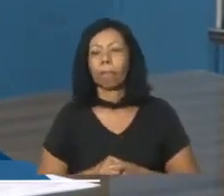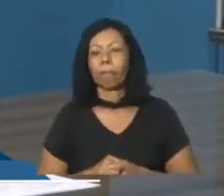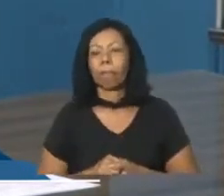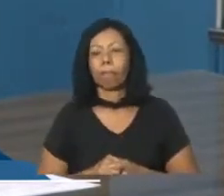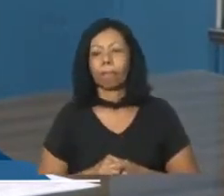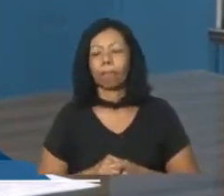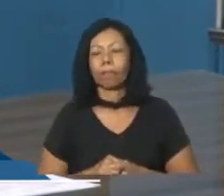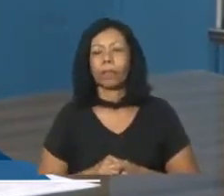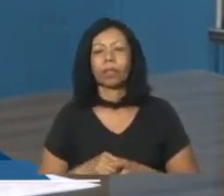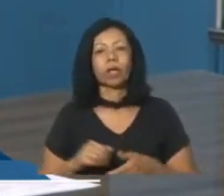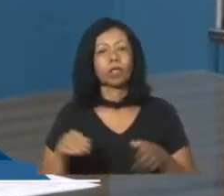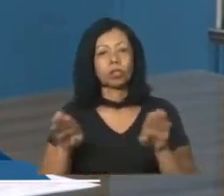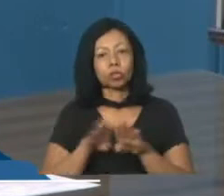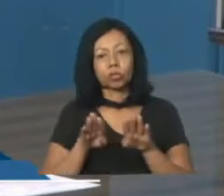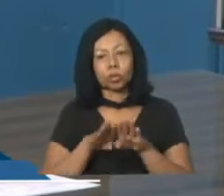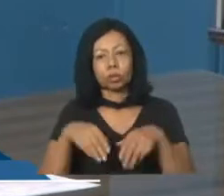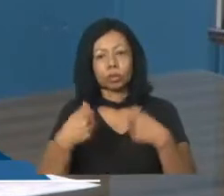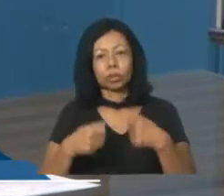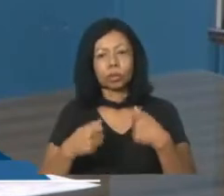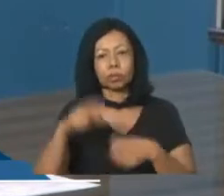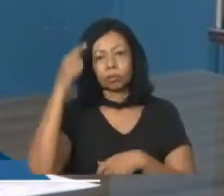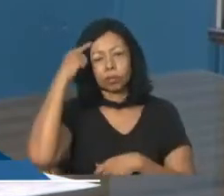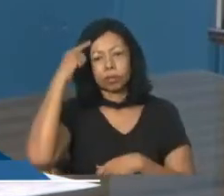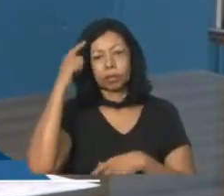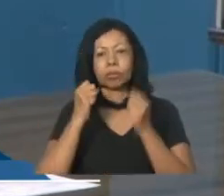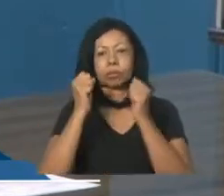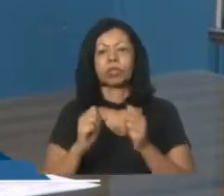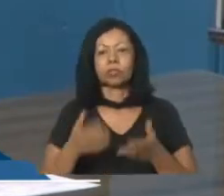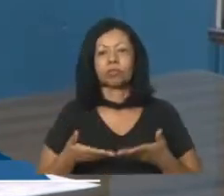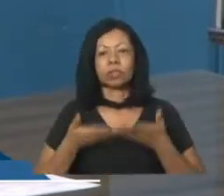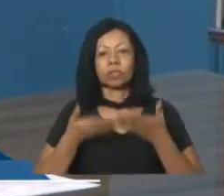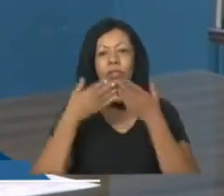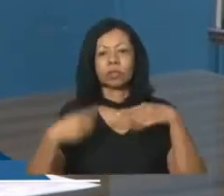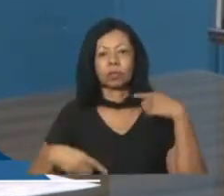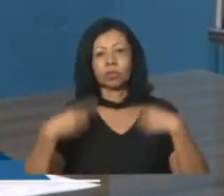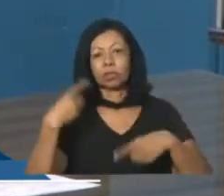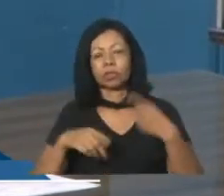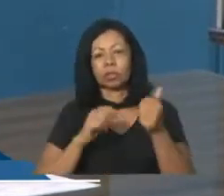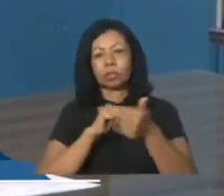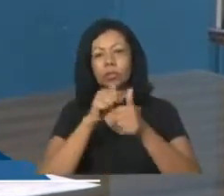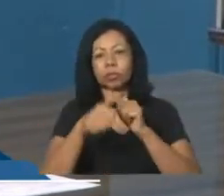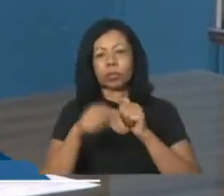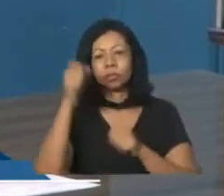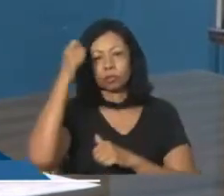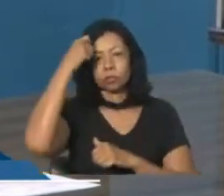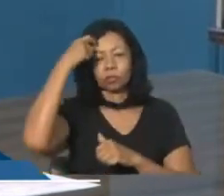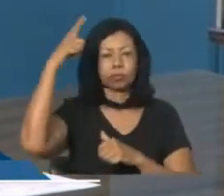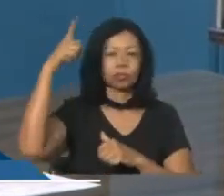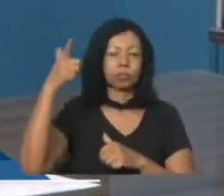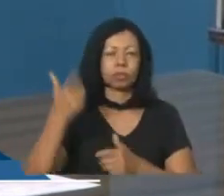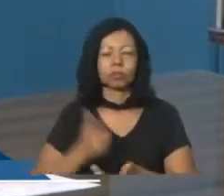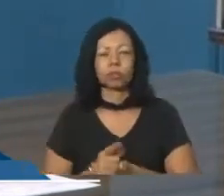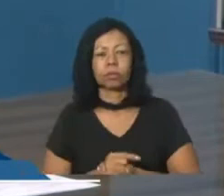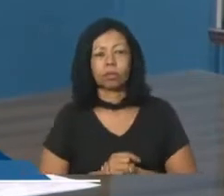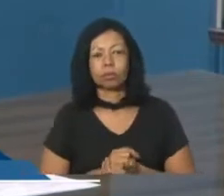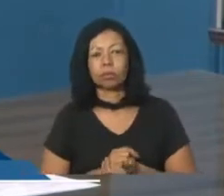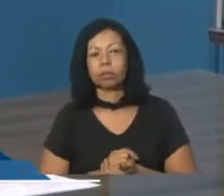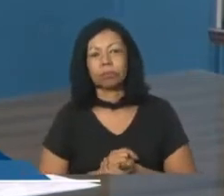lógico, paralelo a isso, a gente tem que pensar na possibilidade de ofertar, como eu disse, essa política de esporte, de cultura.